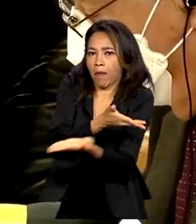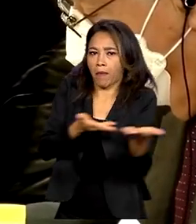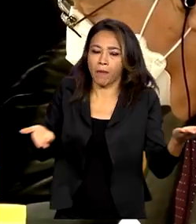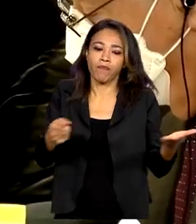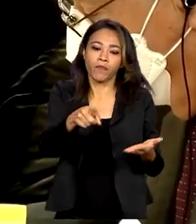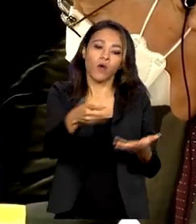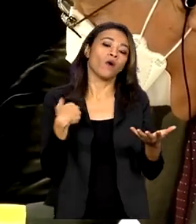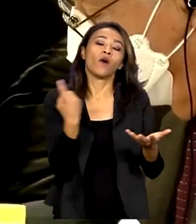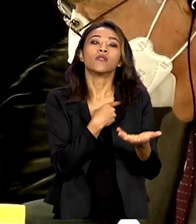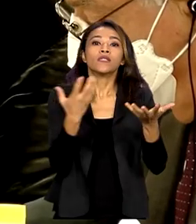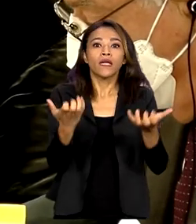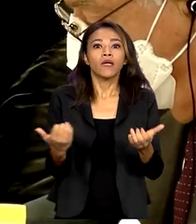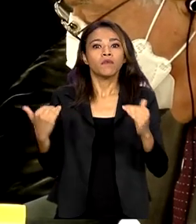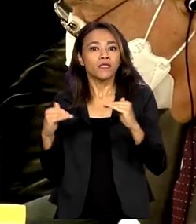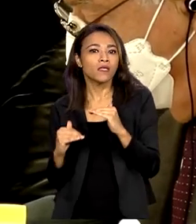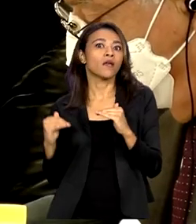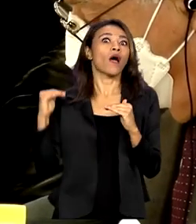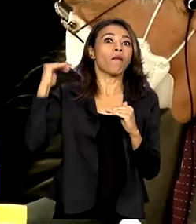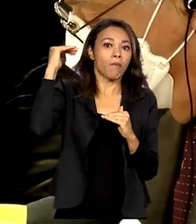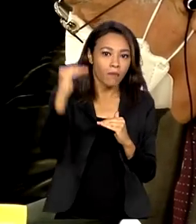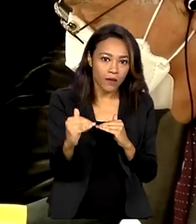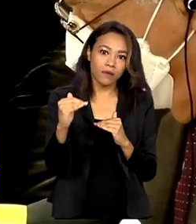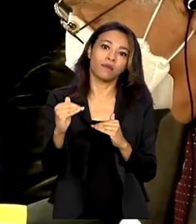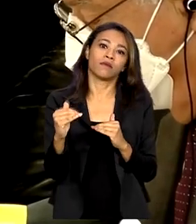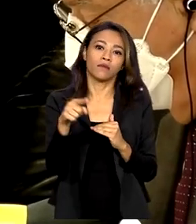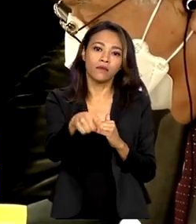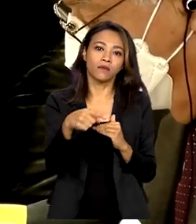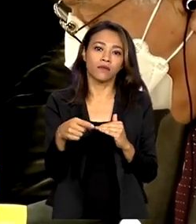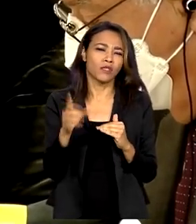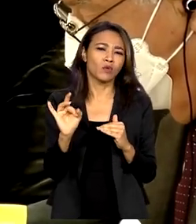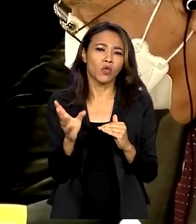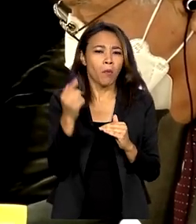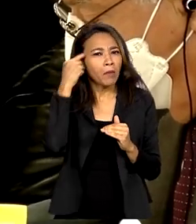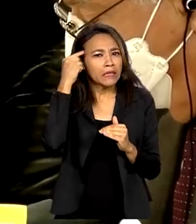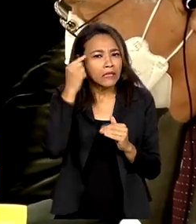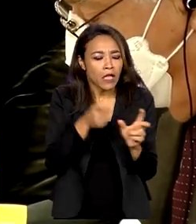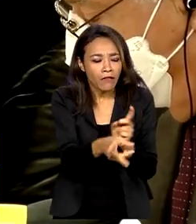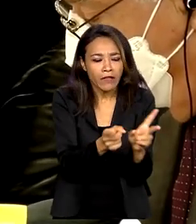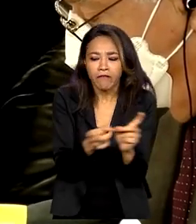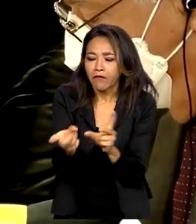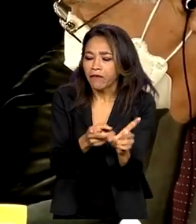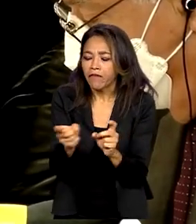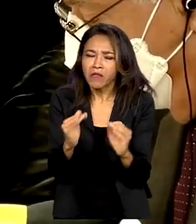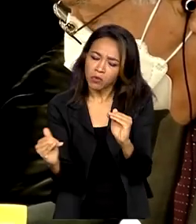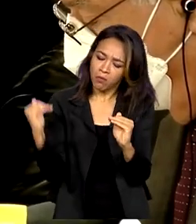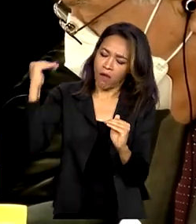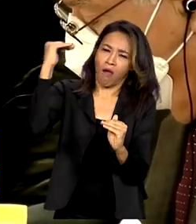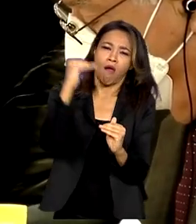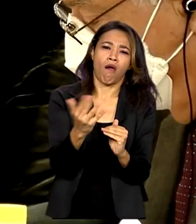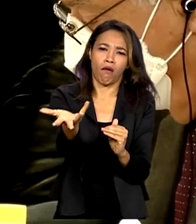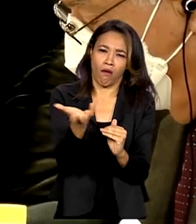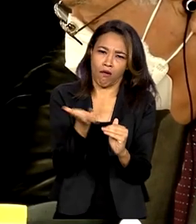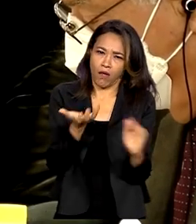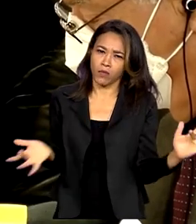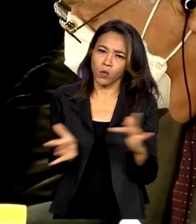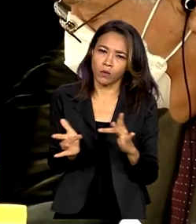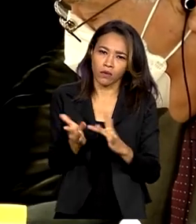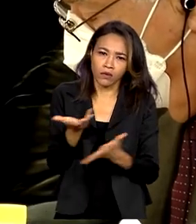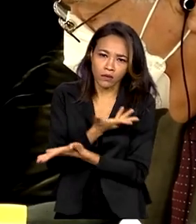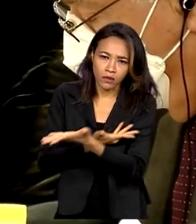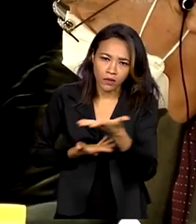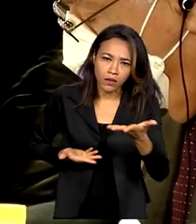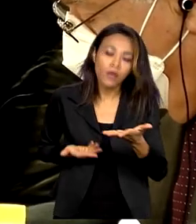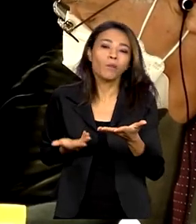com China transceda a questão comercial, porque queremos ter uma relação no campo